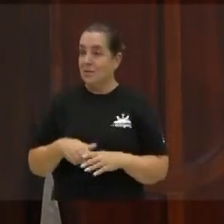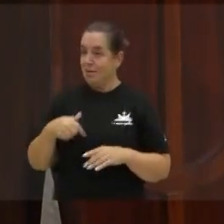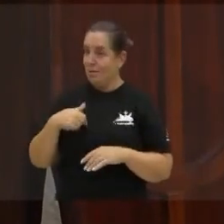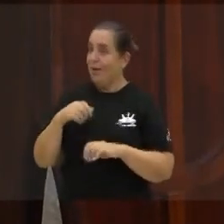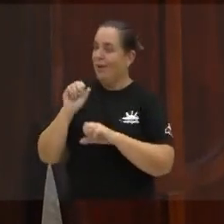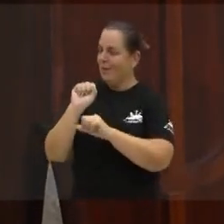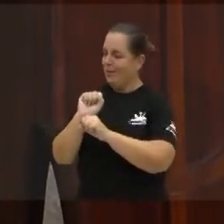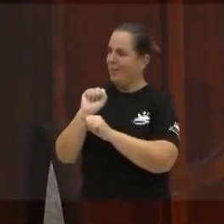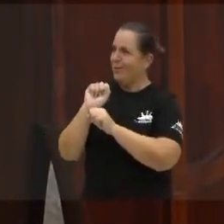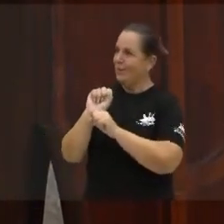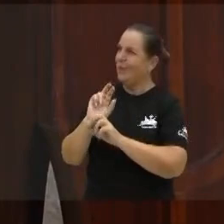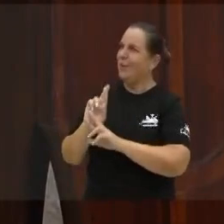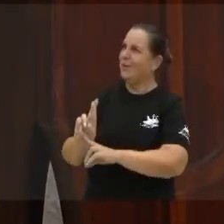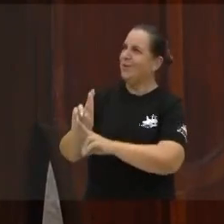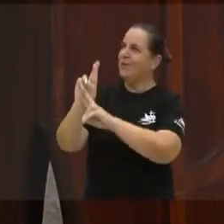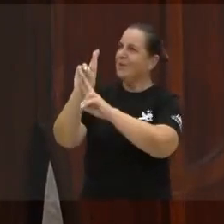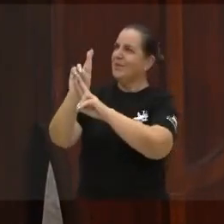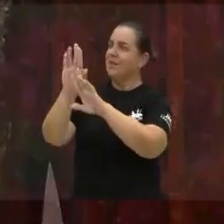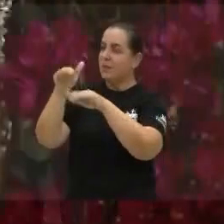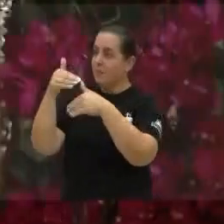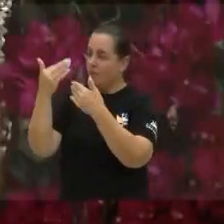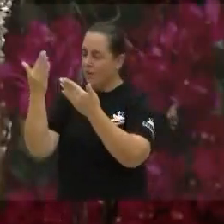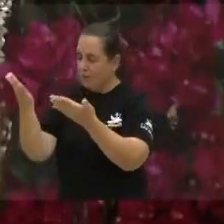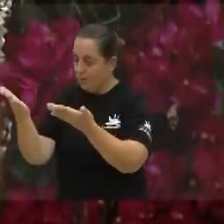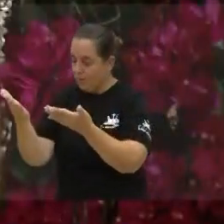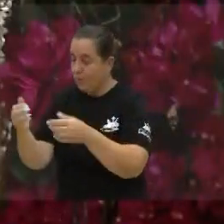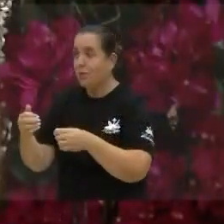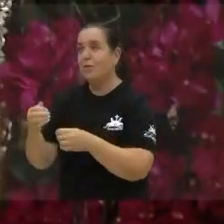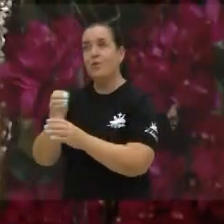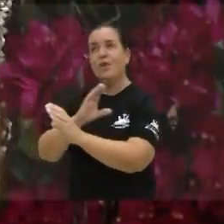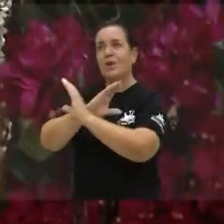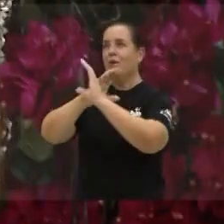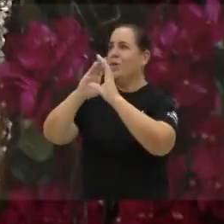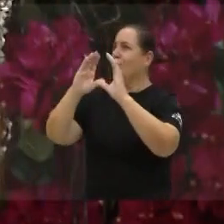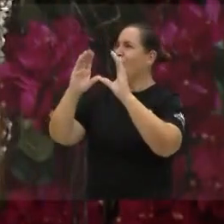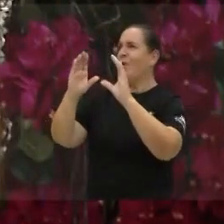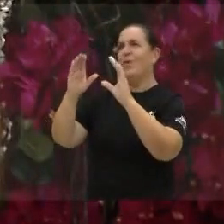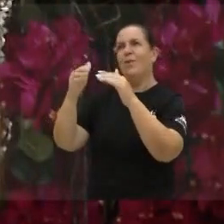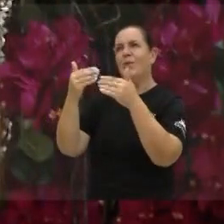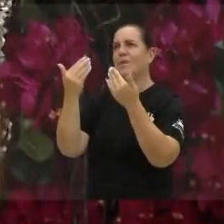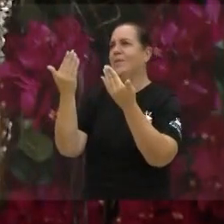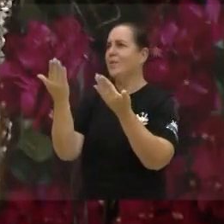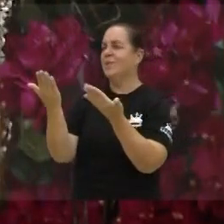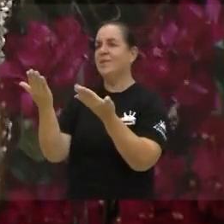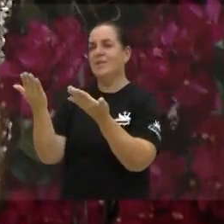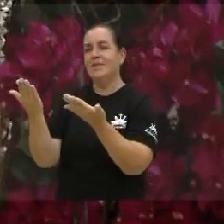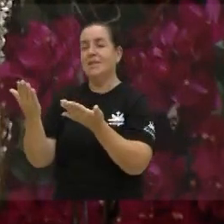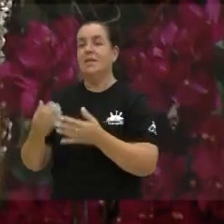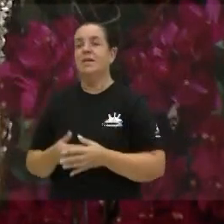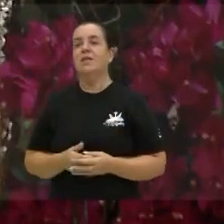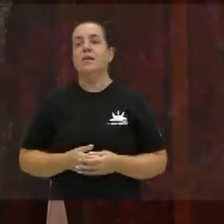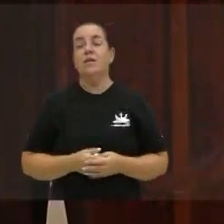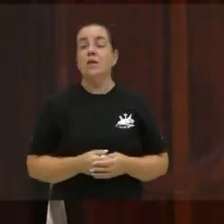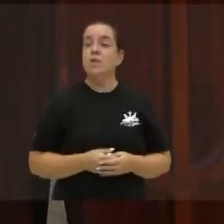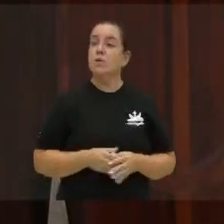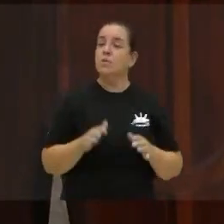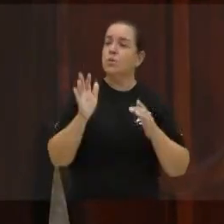eu espero em vós, eu confio em vós.